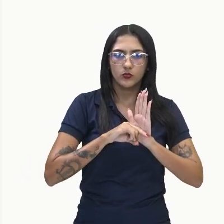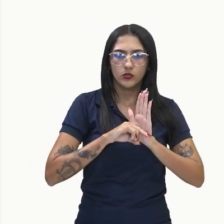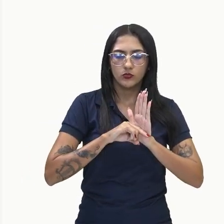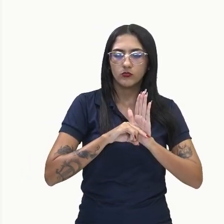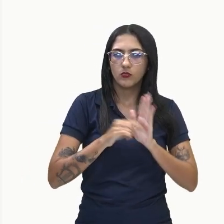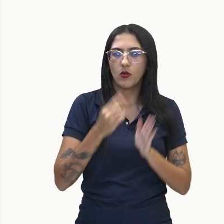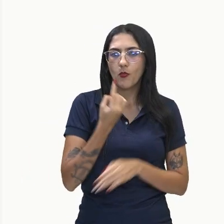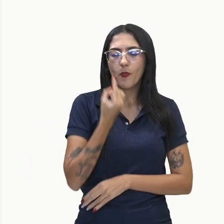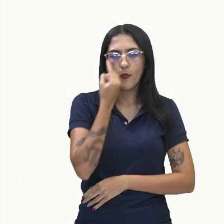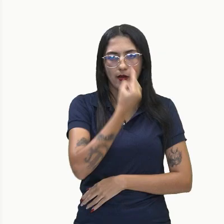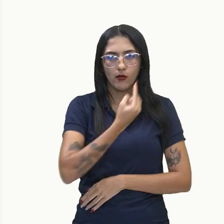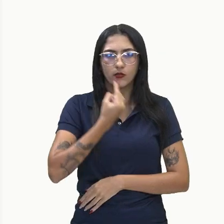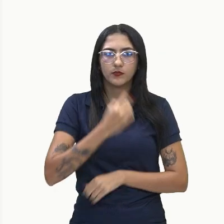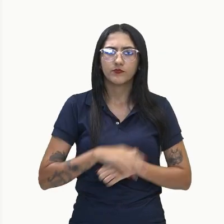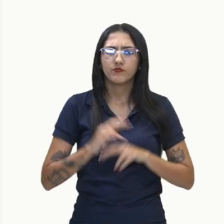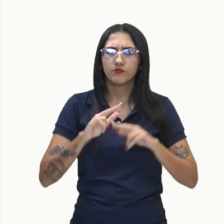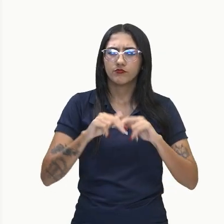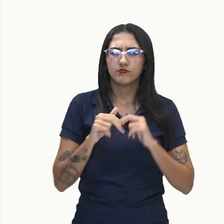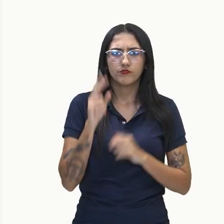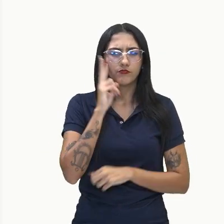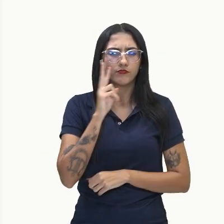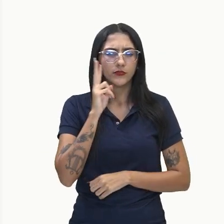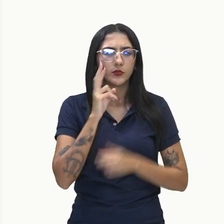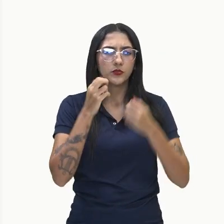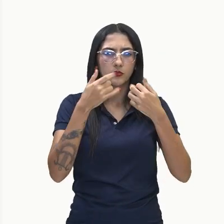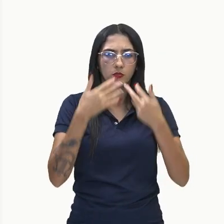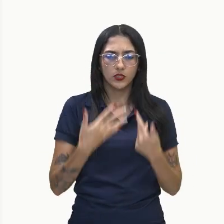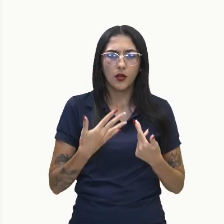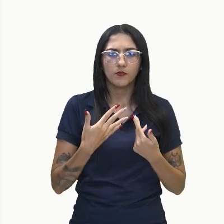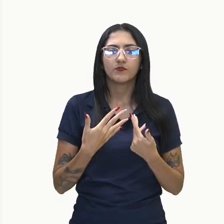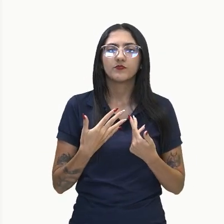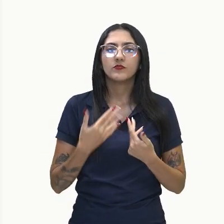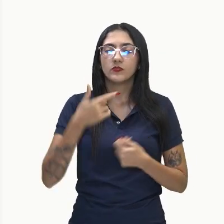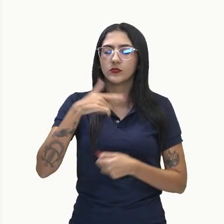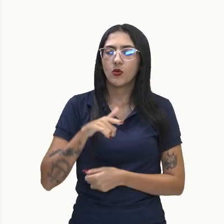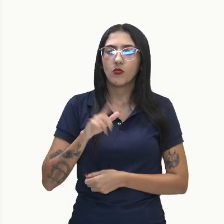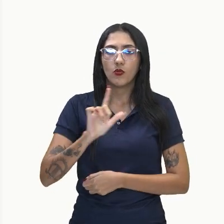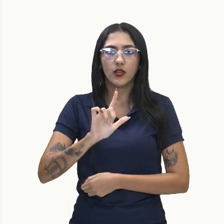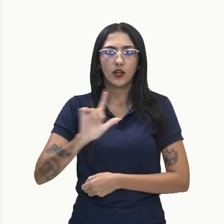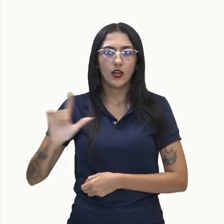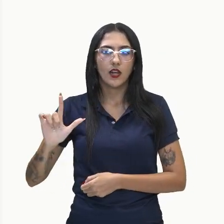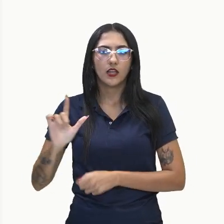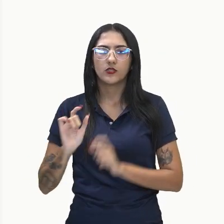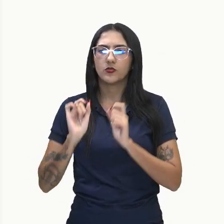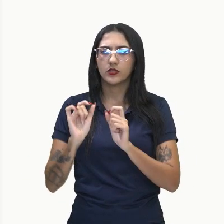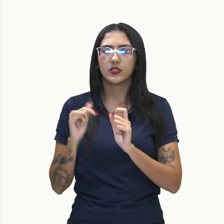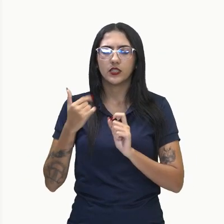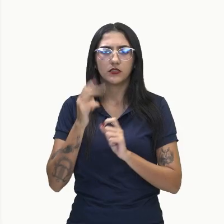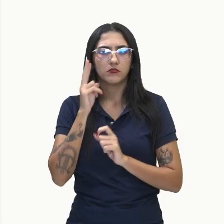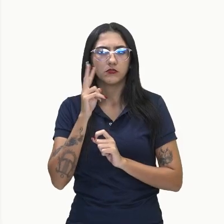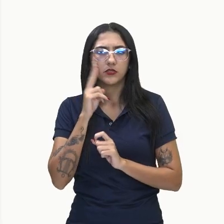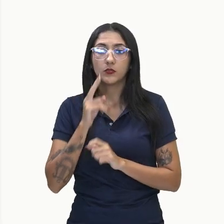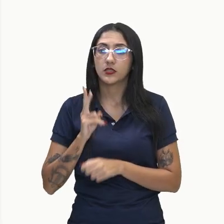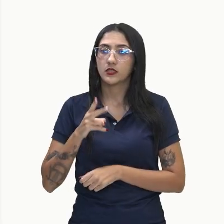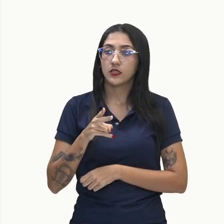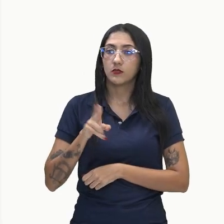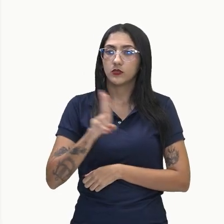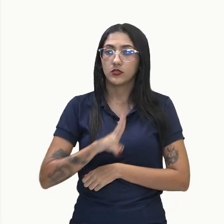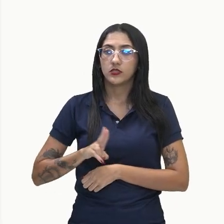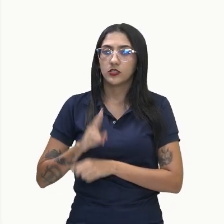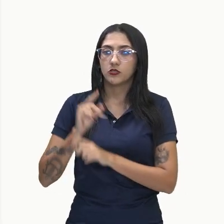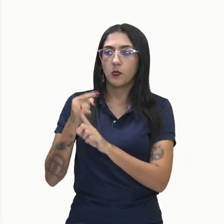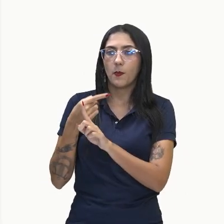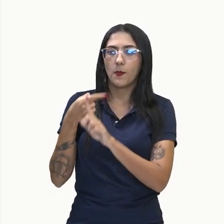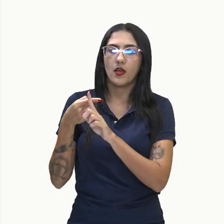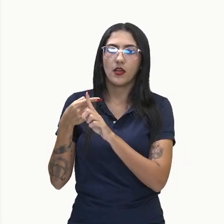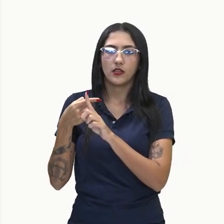gente. Por isso que eu falei para vocês, para o lado leste, o que que a gente faz? A gente sempre coloca um maisinho, olha.